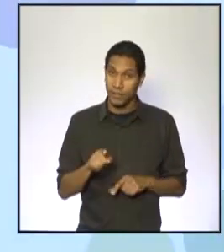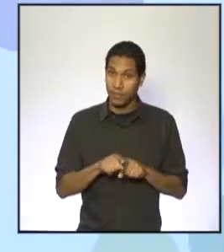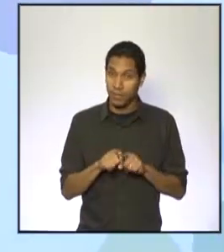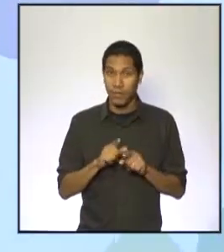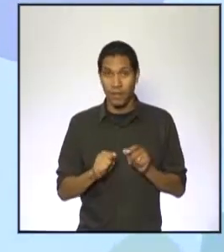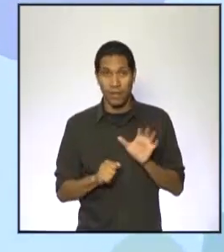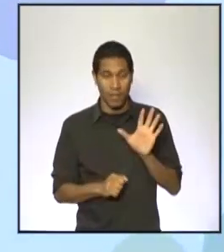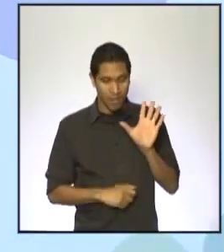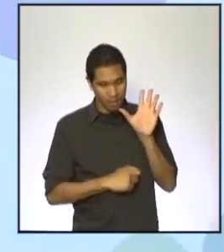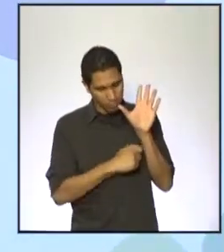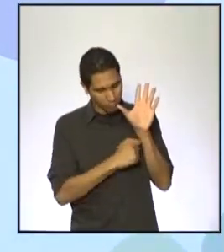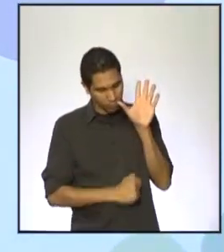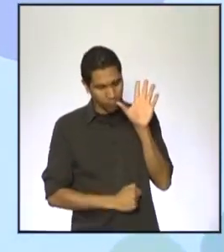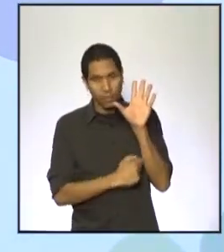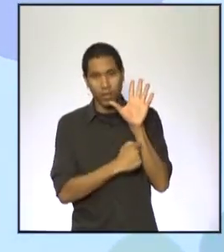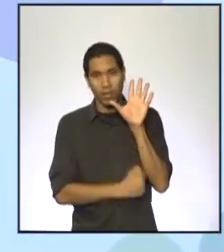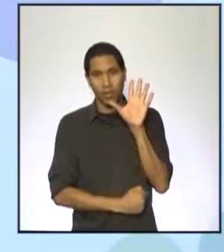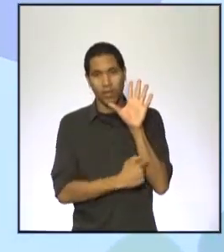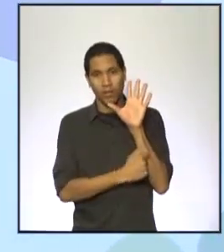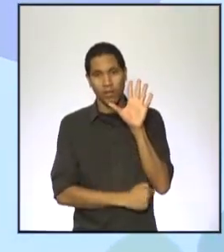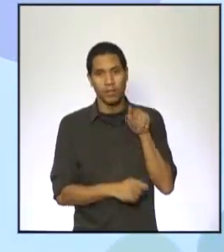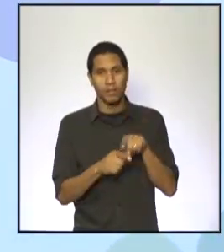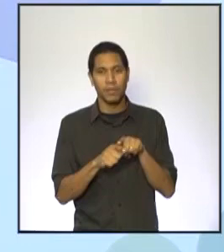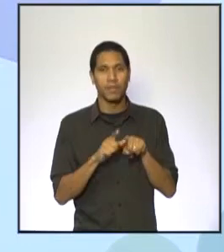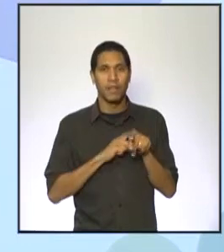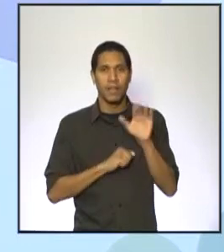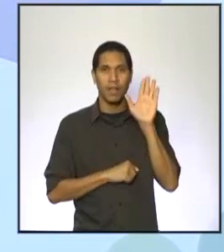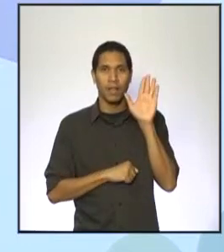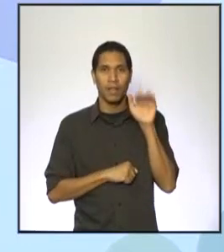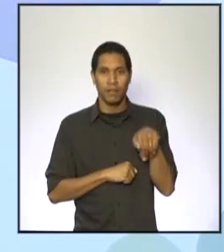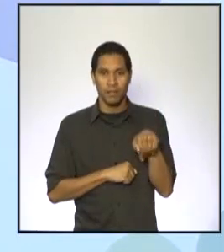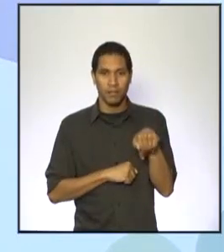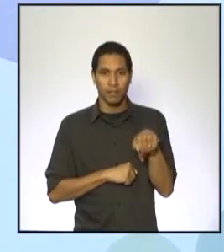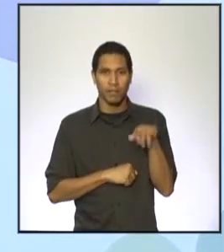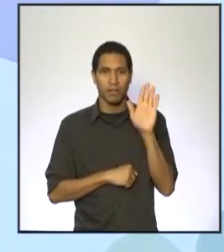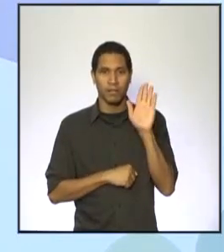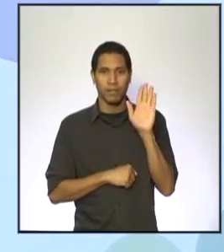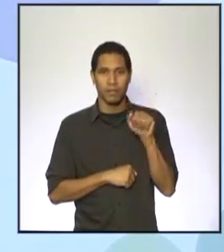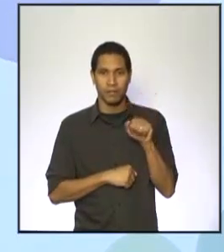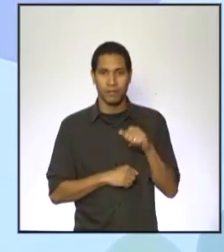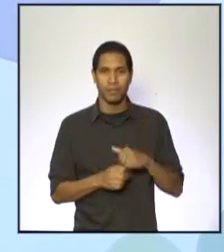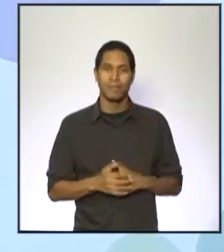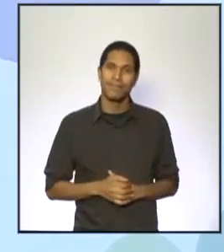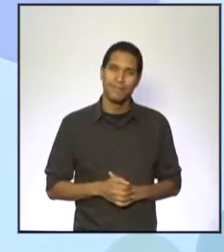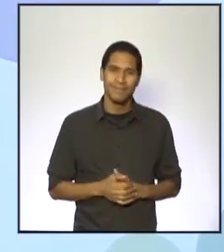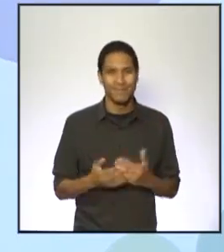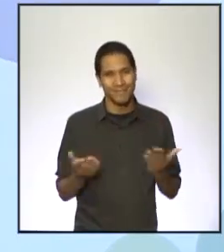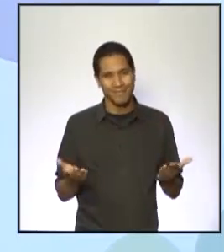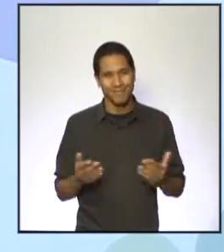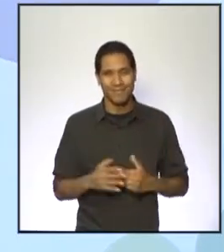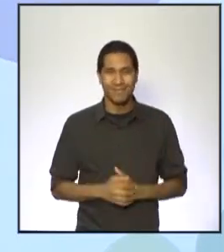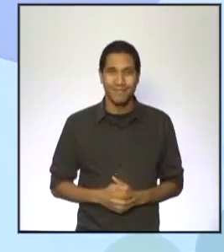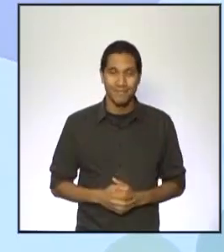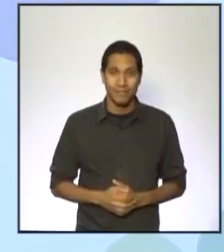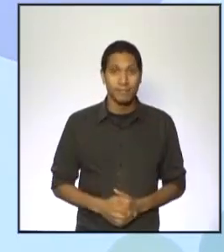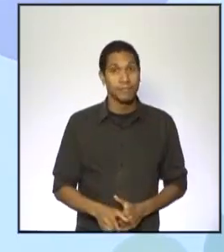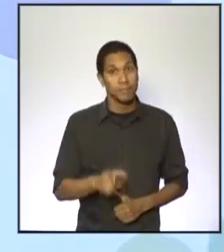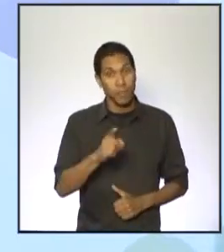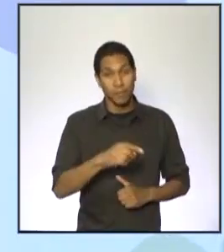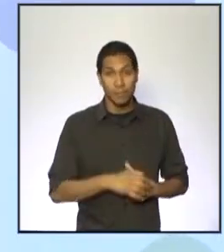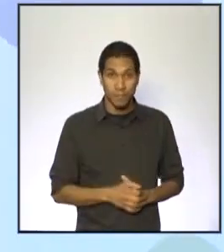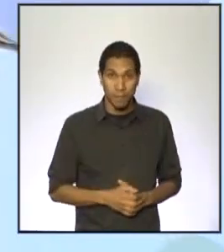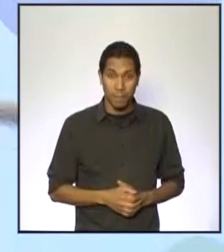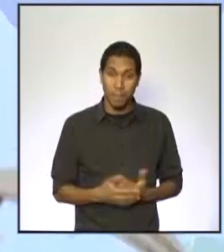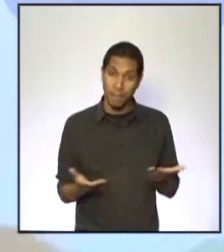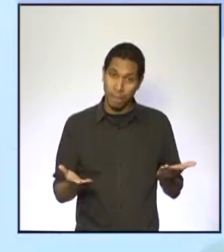puxando o barbante, ela vai fazer esse movimento até de fechar ela inteira. Ficou bacana, né? Vocês perceberam como